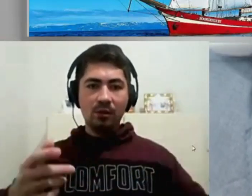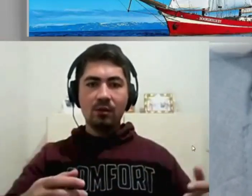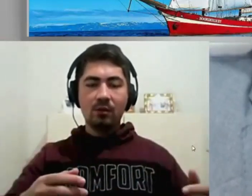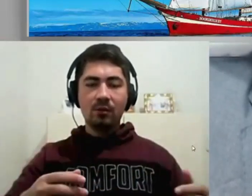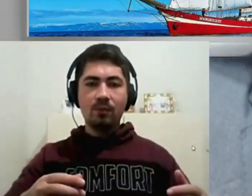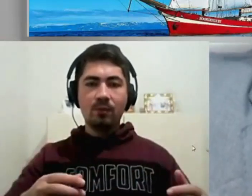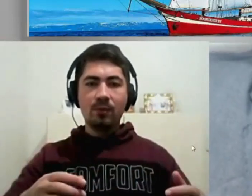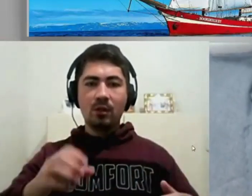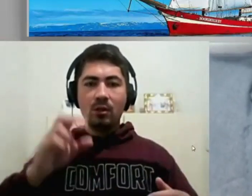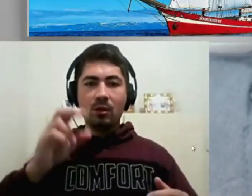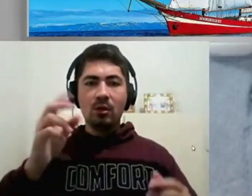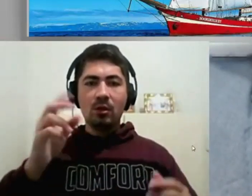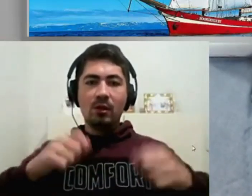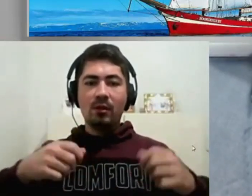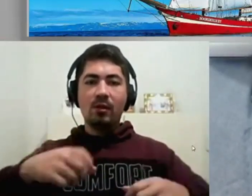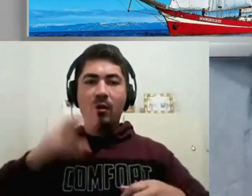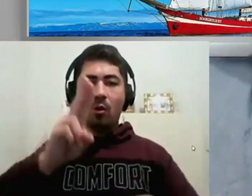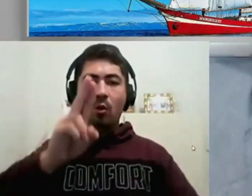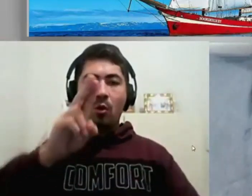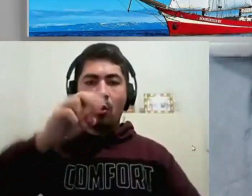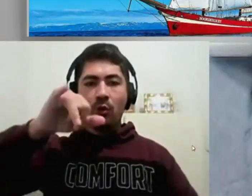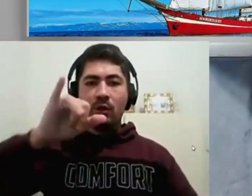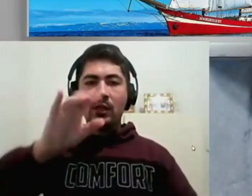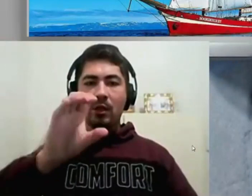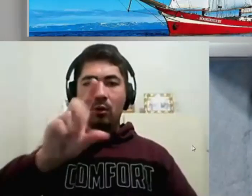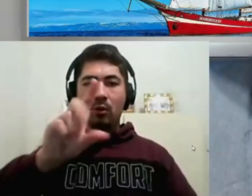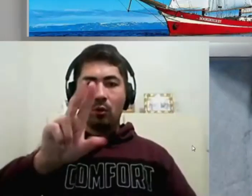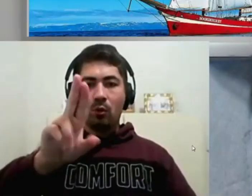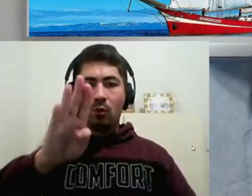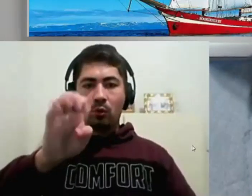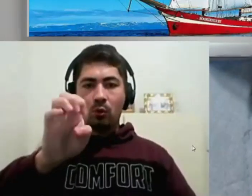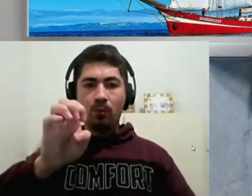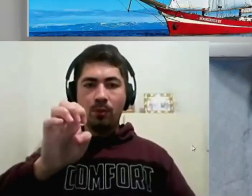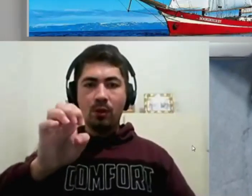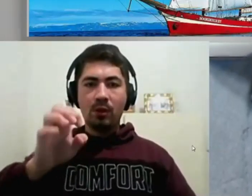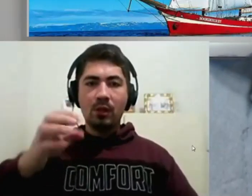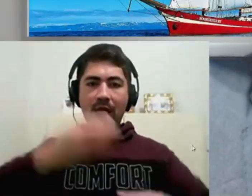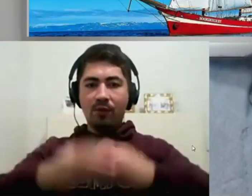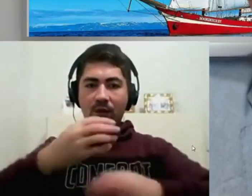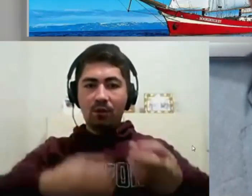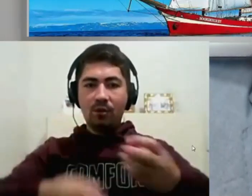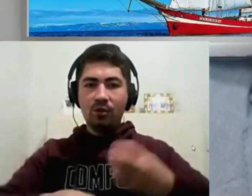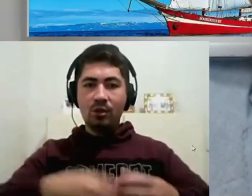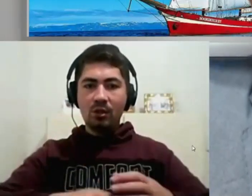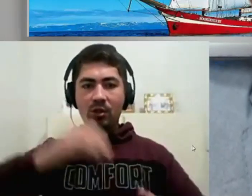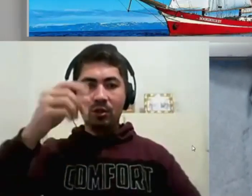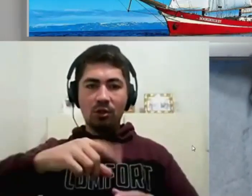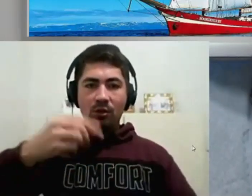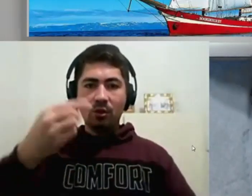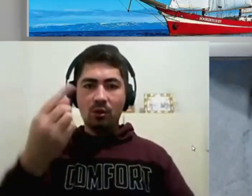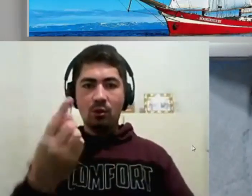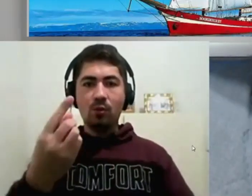Uniclube e que o ganhador esteja presente na hora do sorteio. Como este momento é